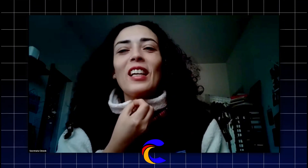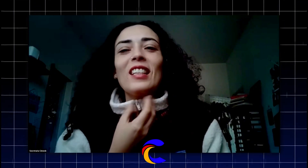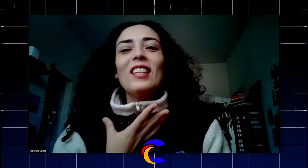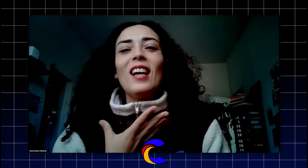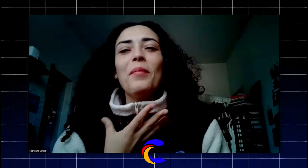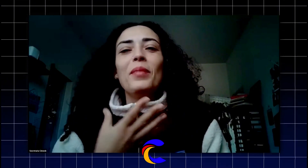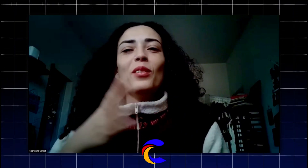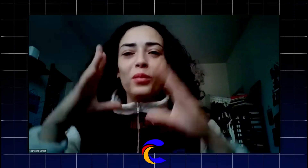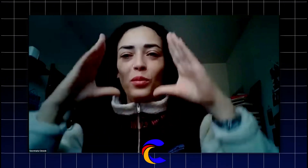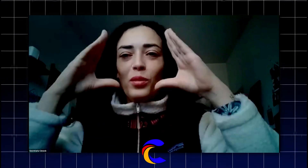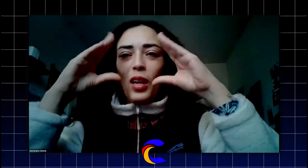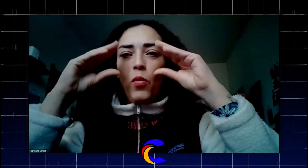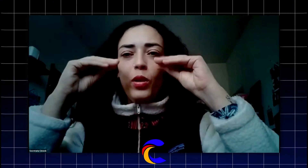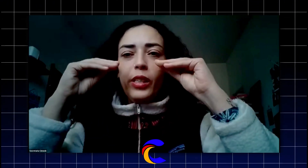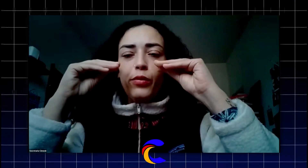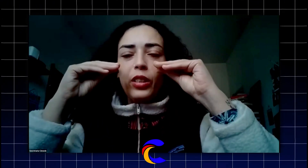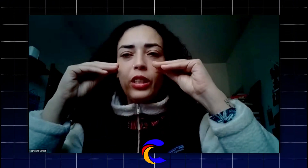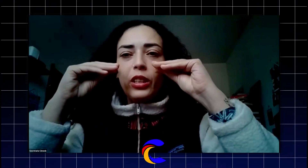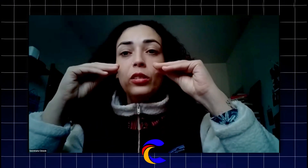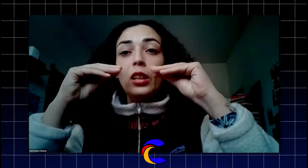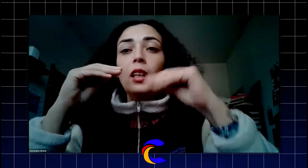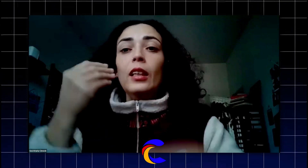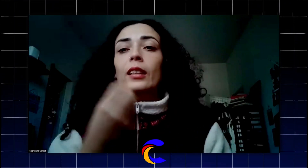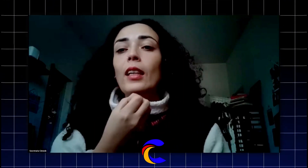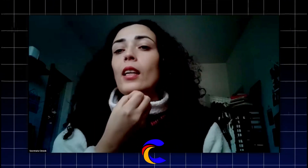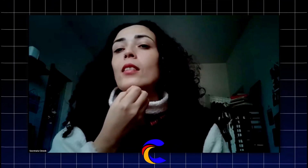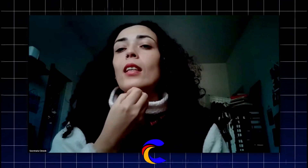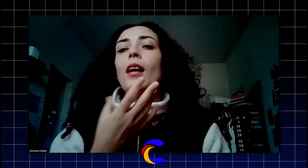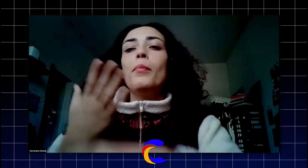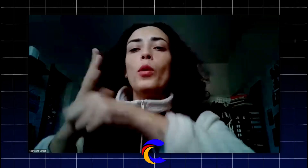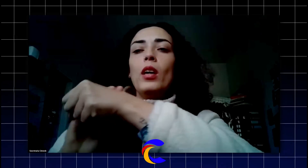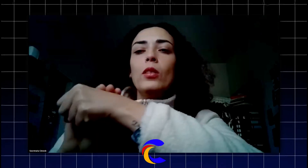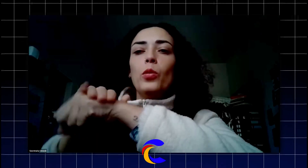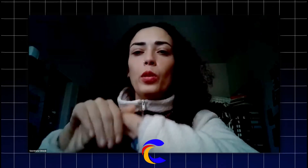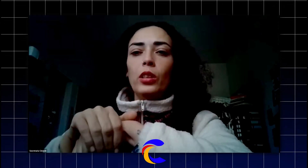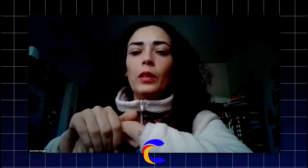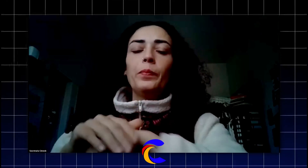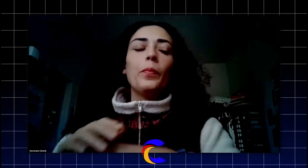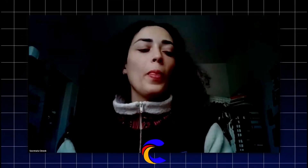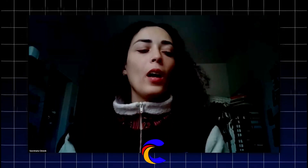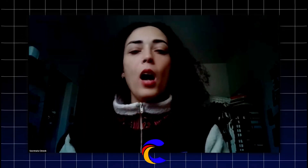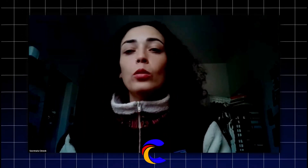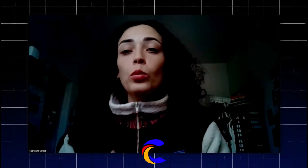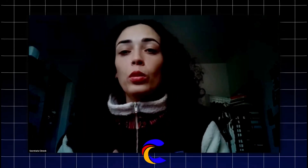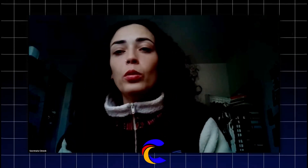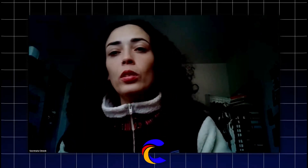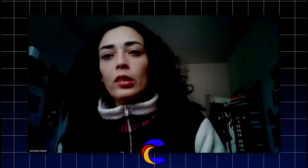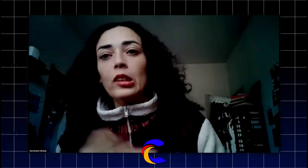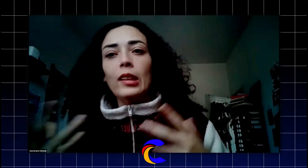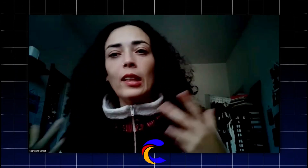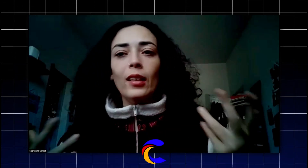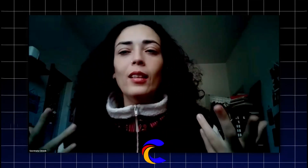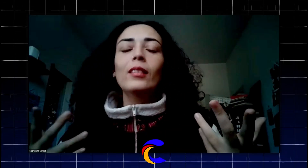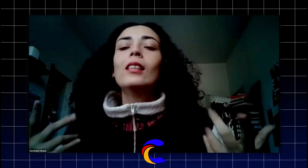ó. Então vem aqui, abriu, é o olhinho fechando. E tem esse que é boa noite. Alguns